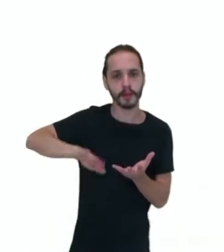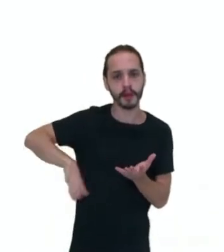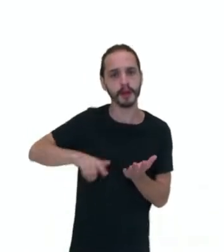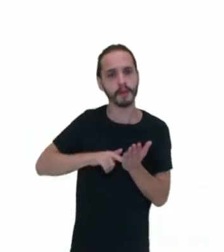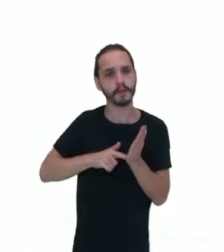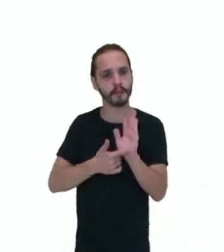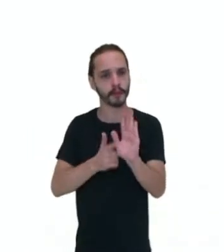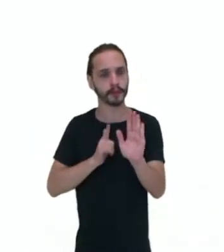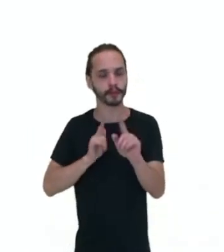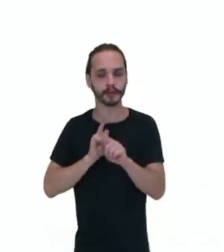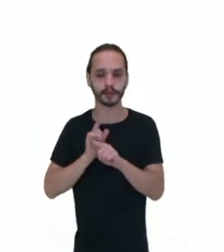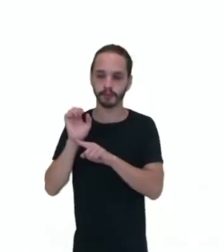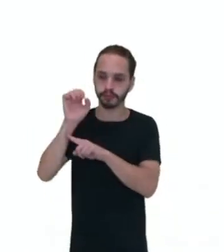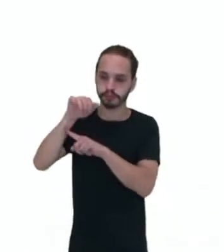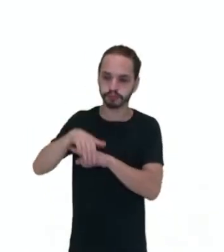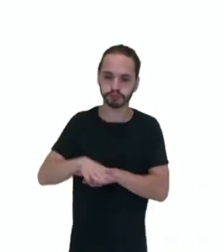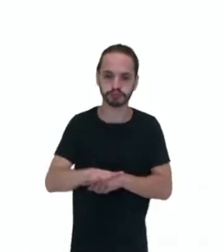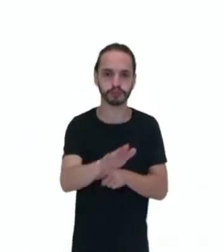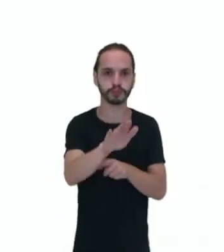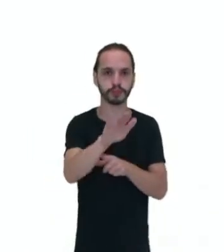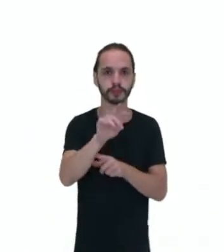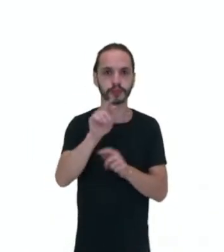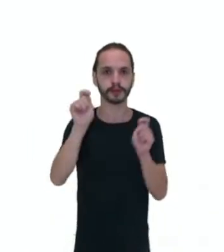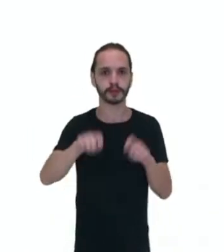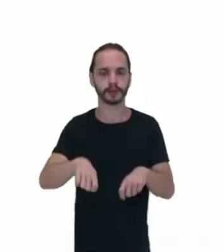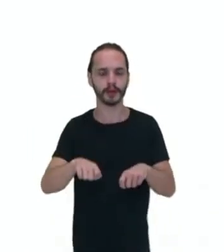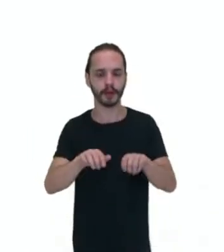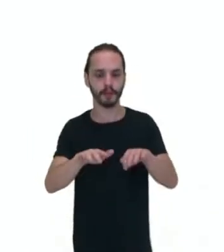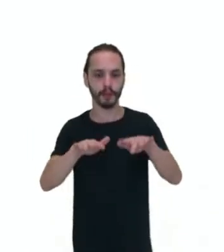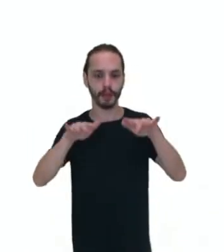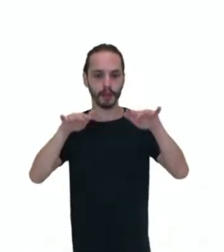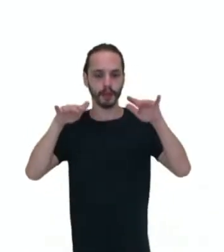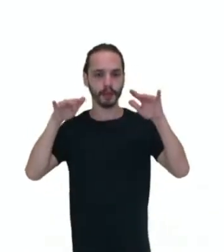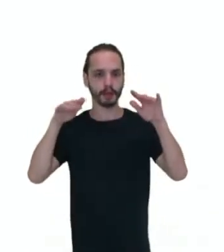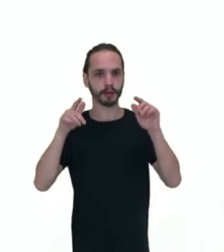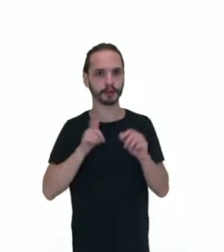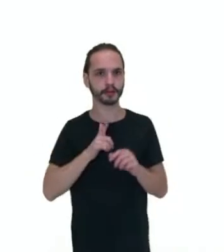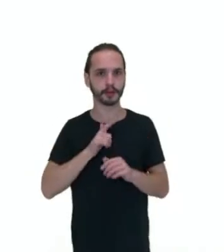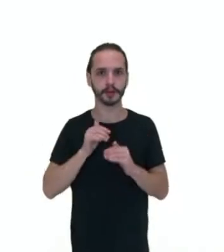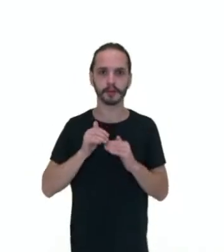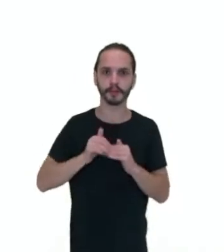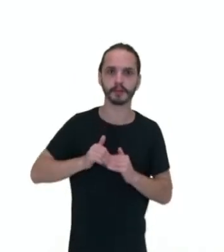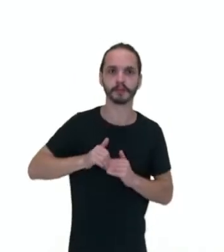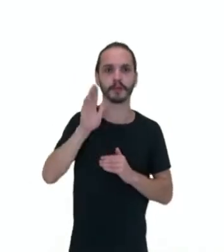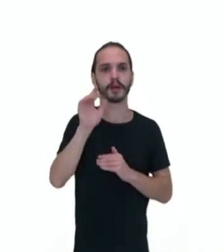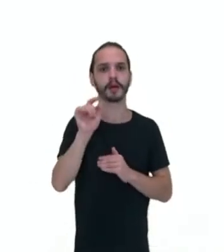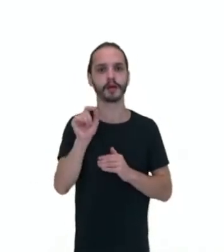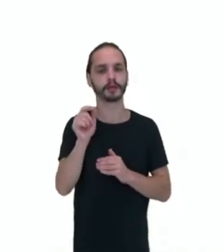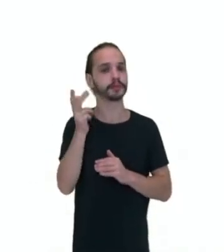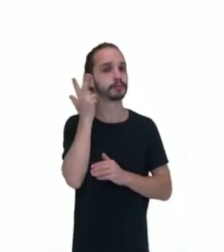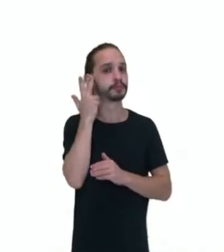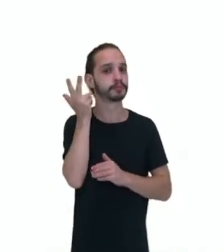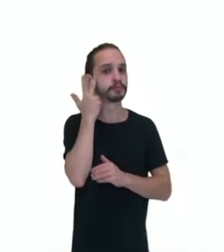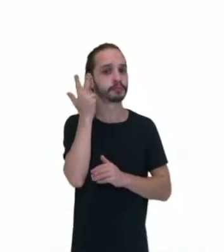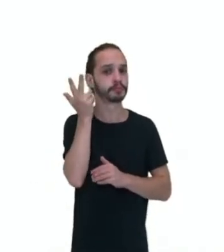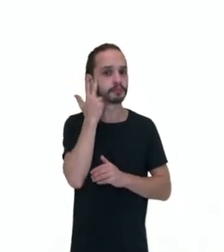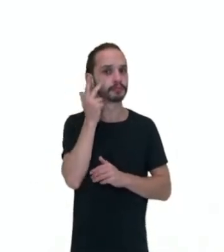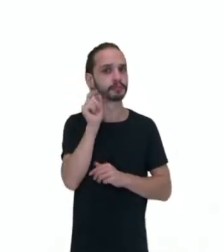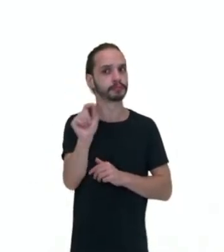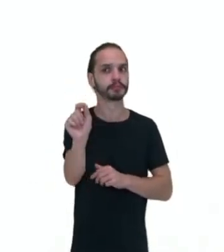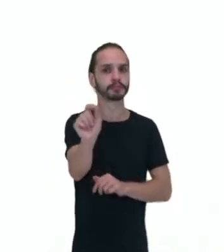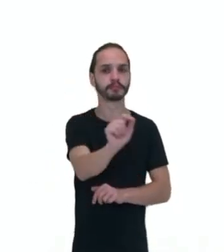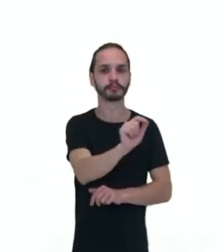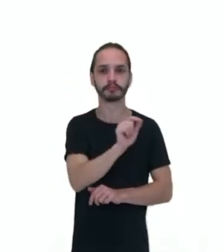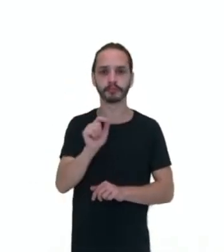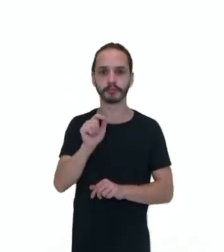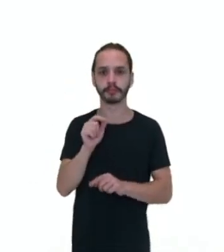fenômeno das ondas bioluminescentes. Cada vez tem se tornado mais comum. De acordo com